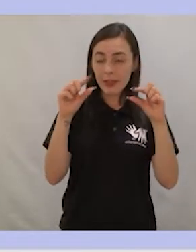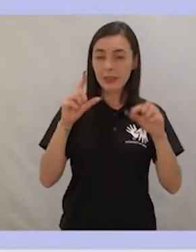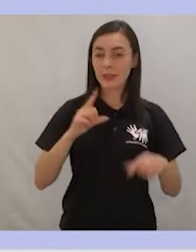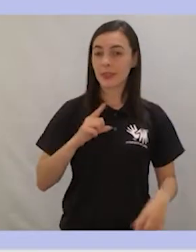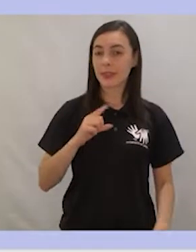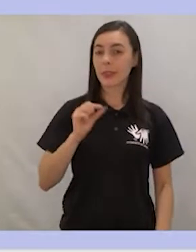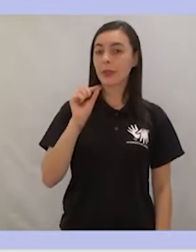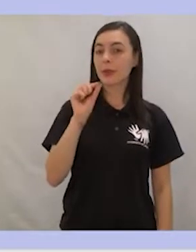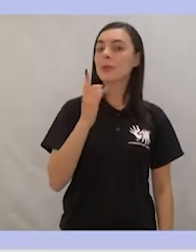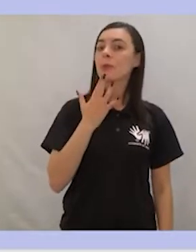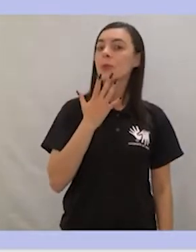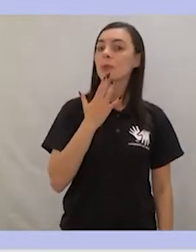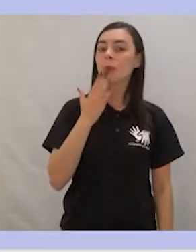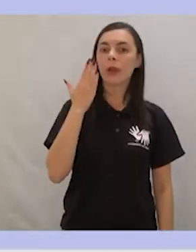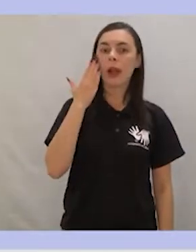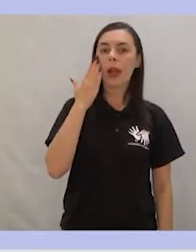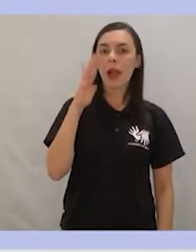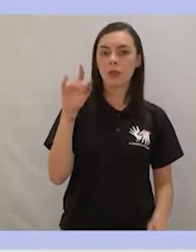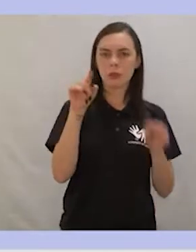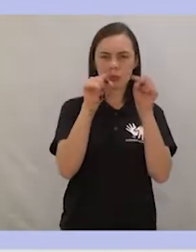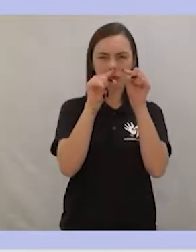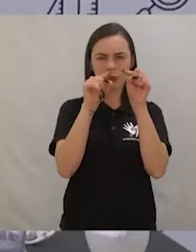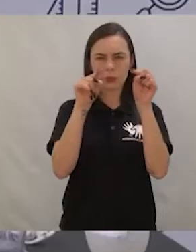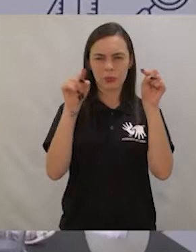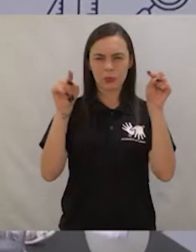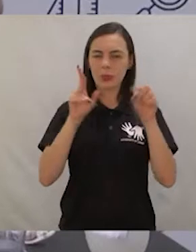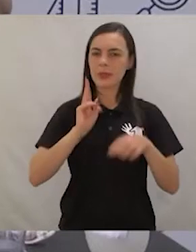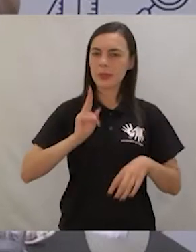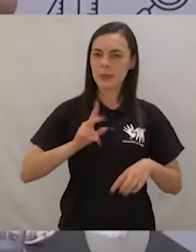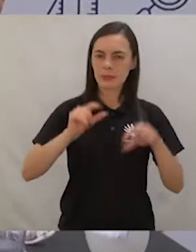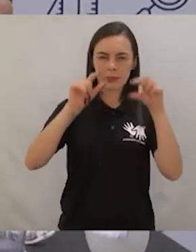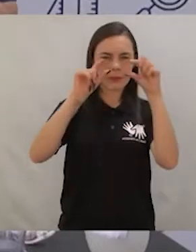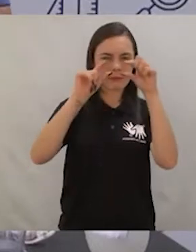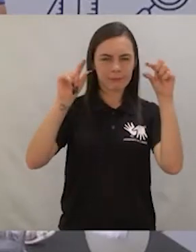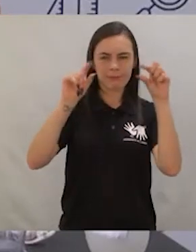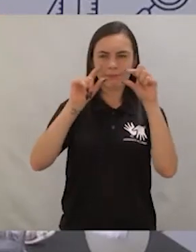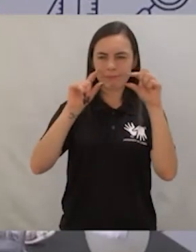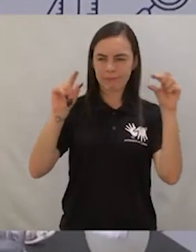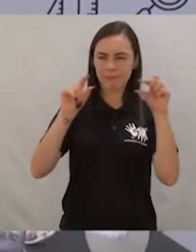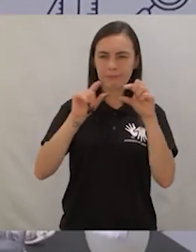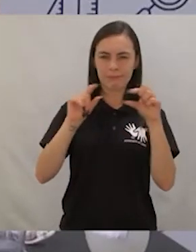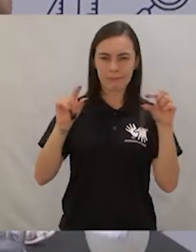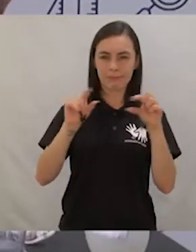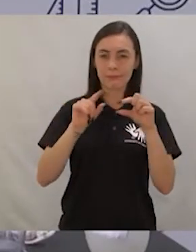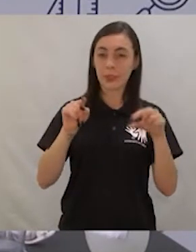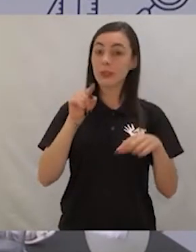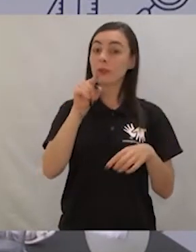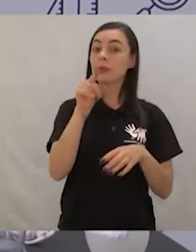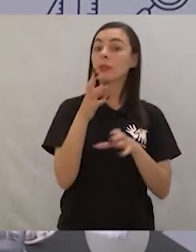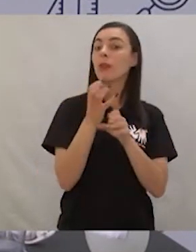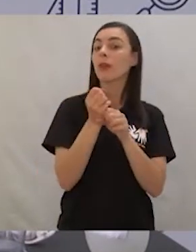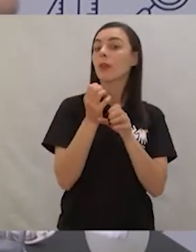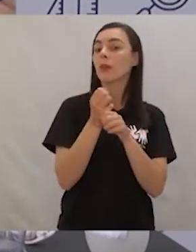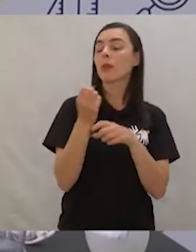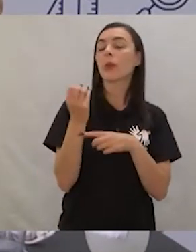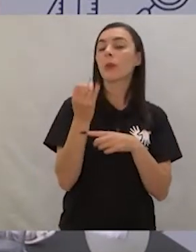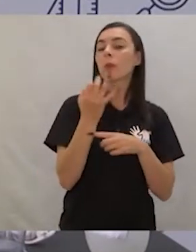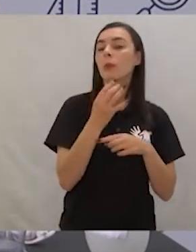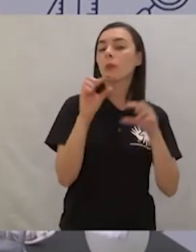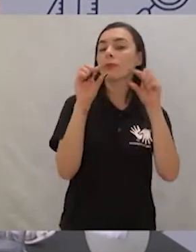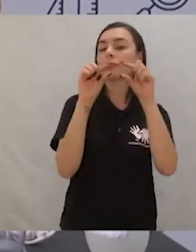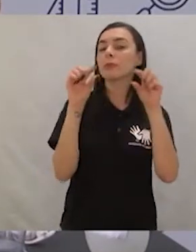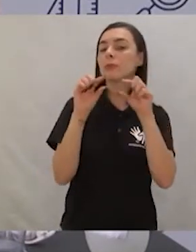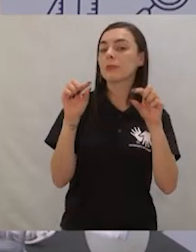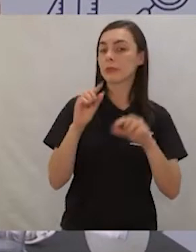vai passar um traço de azul embaixo, em cada verso que nós vamos mostrar agora. E vão contando ali para nós